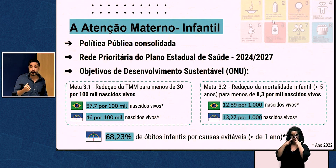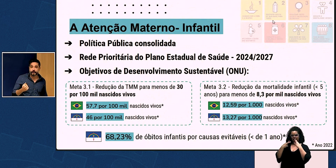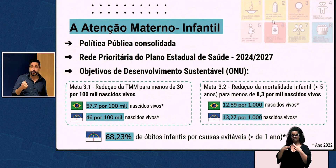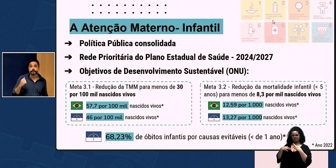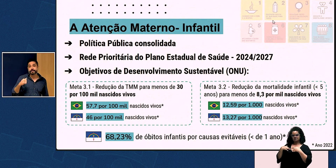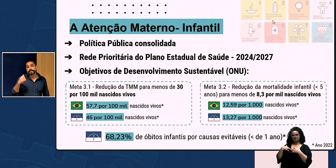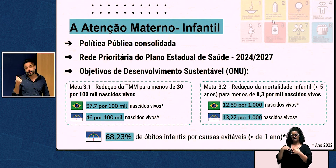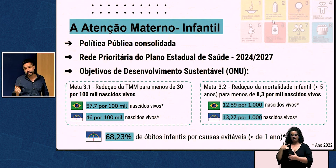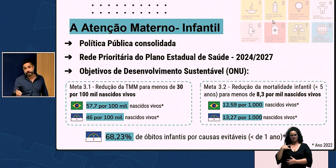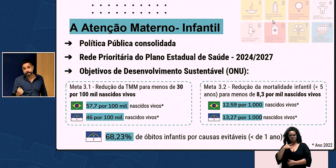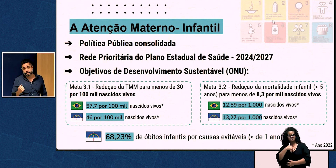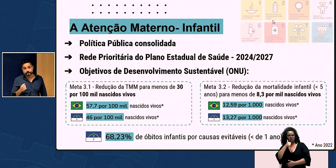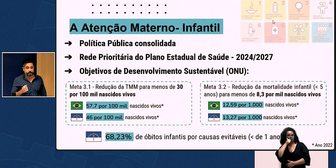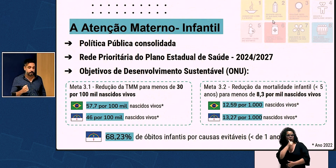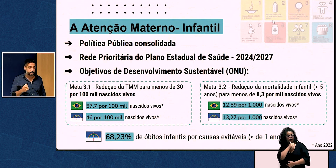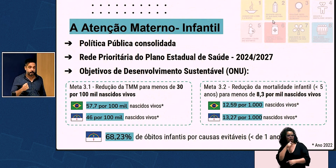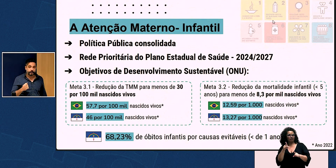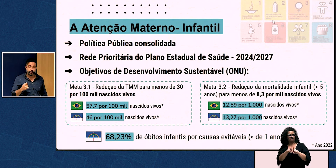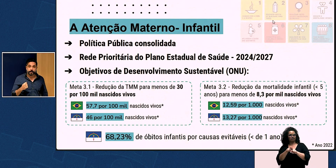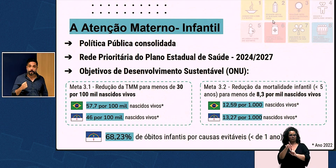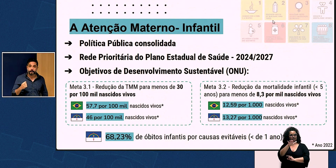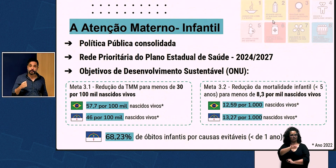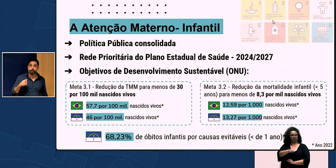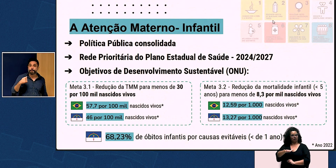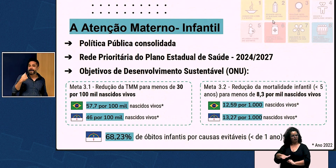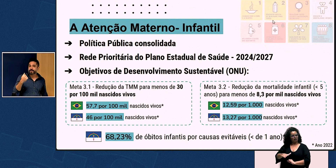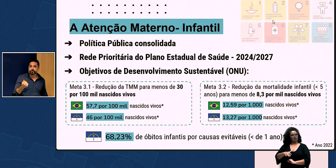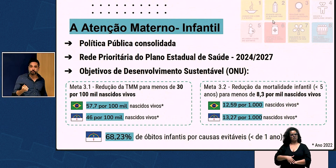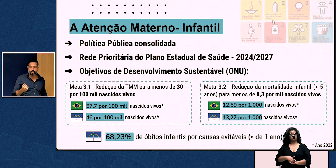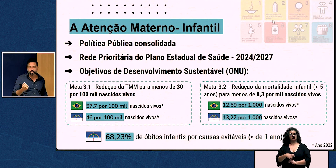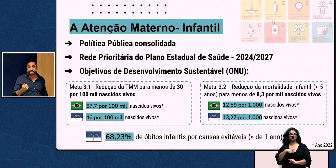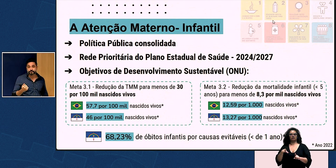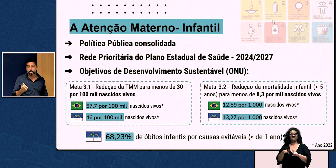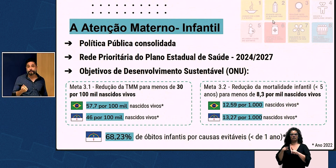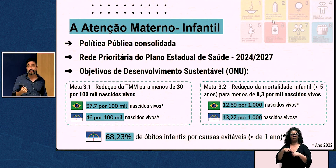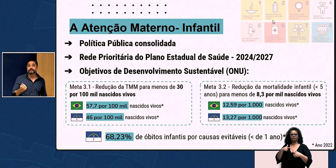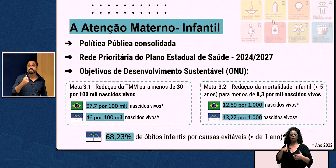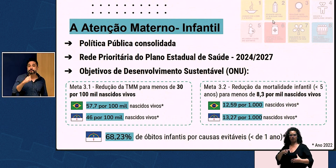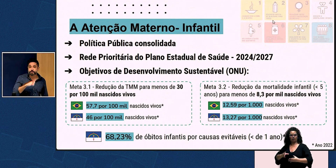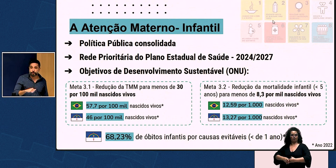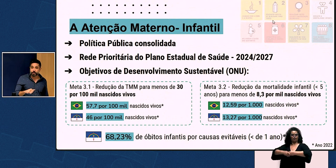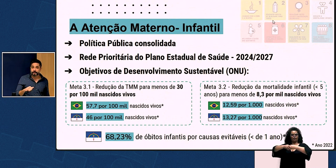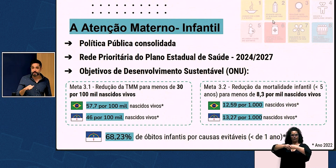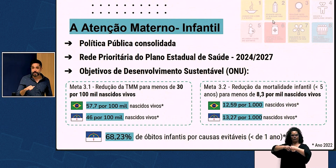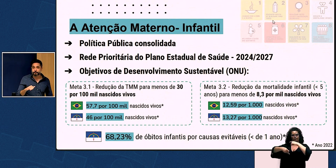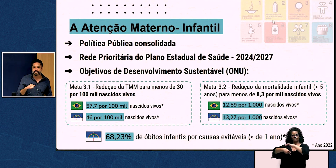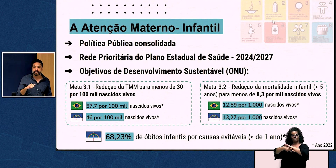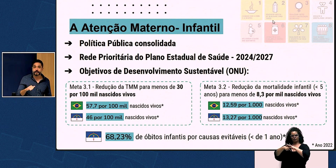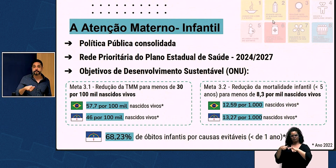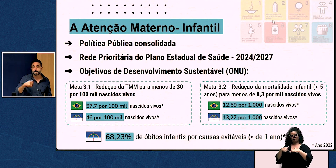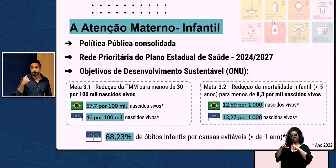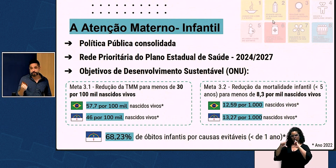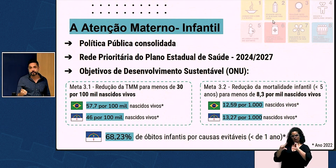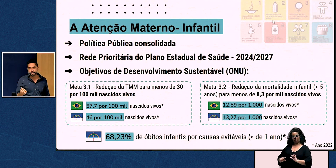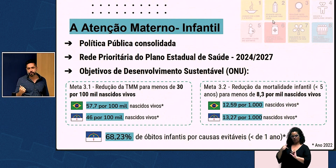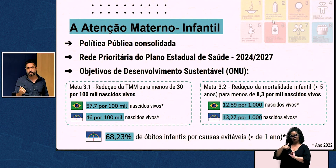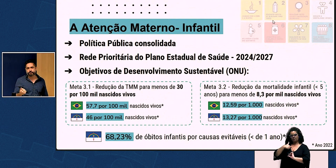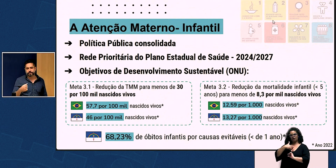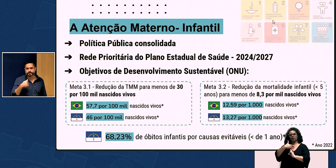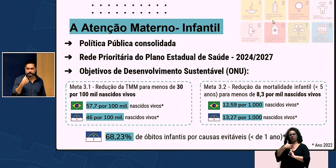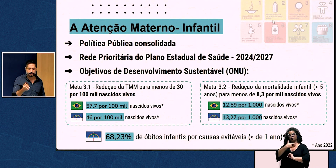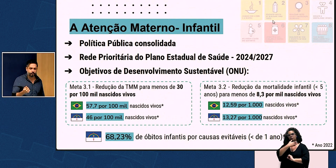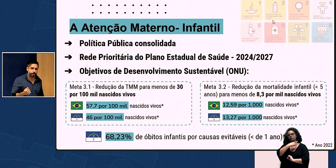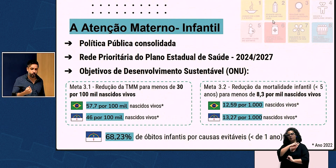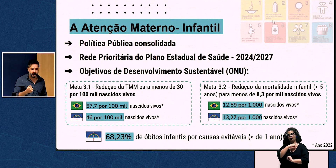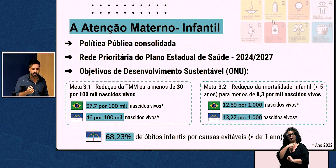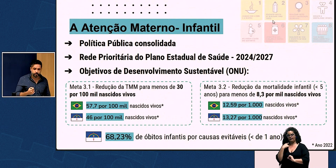Saúde da Mulher e a da Criança, o Pacto Nacional pela Redução da Mortalidade Materna e Infantil, né, que